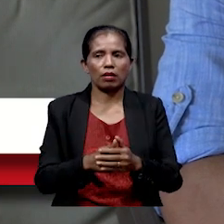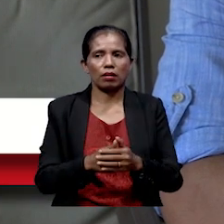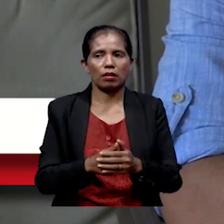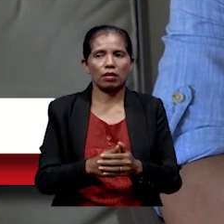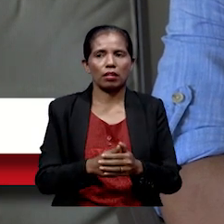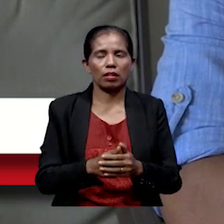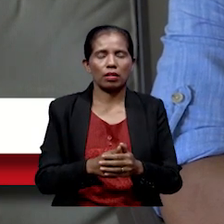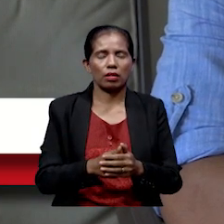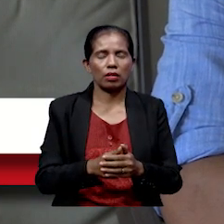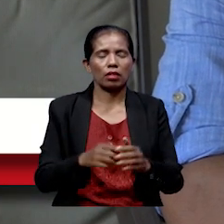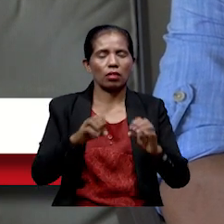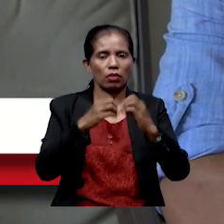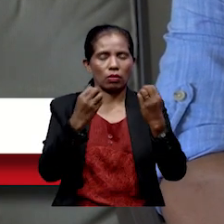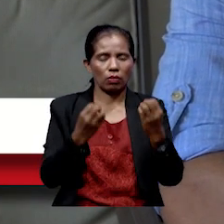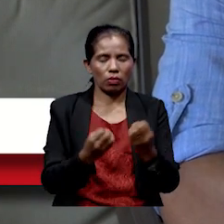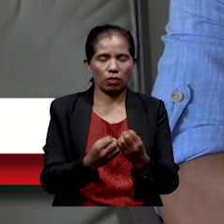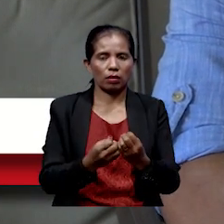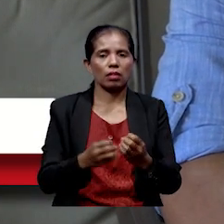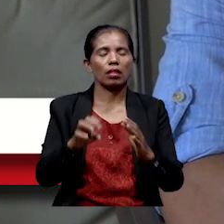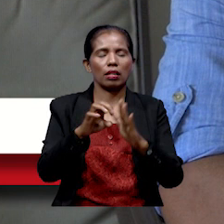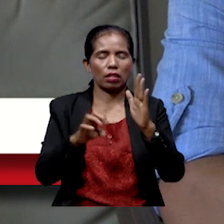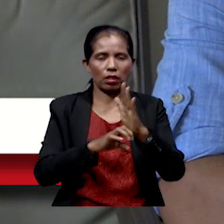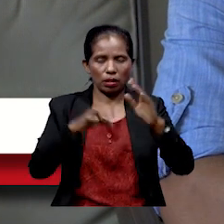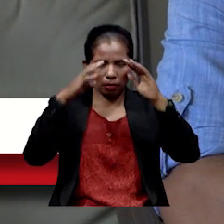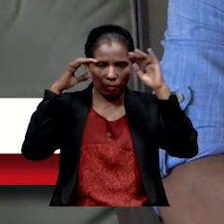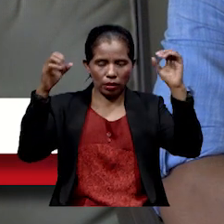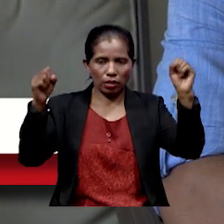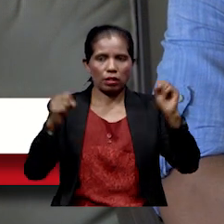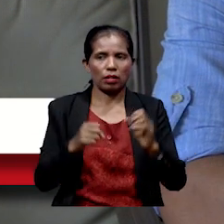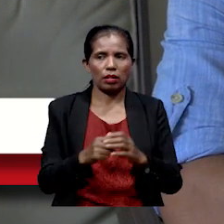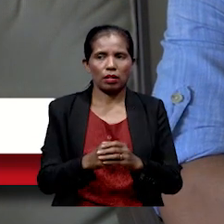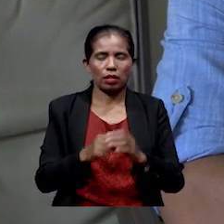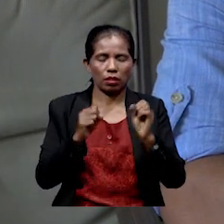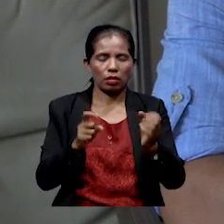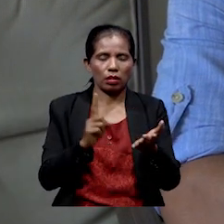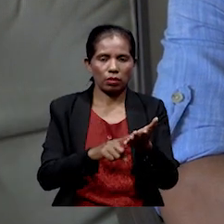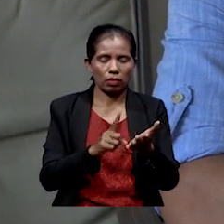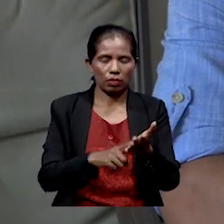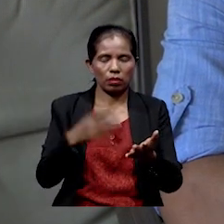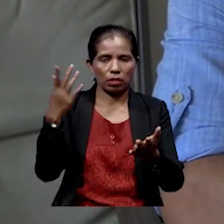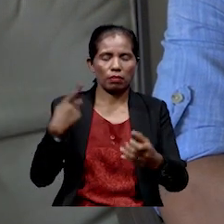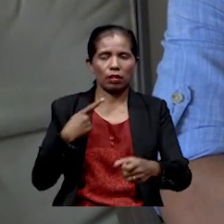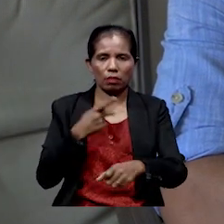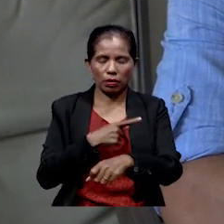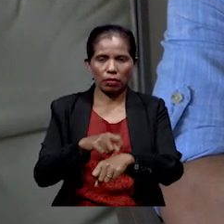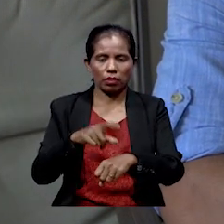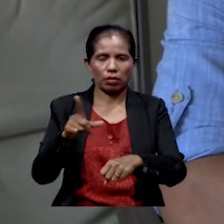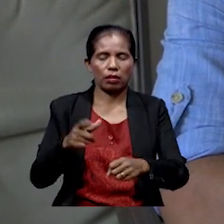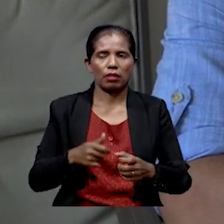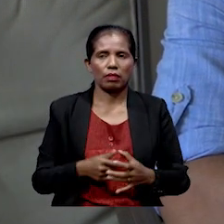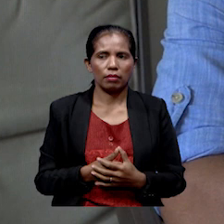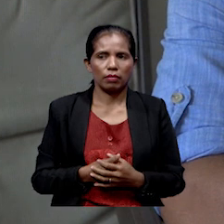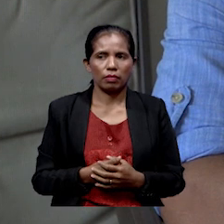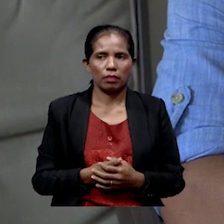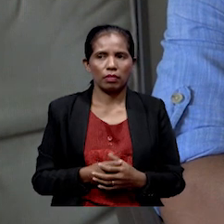da soberania do Estado, ba presidente da República, e esboço de discutir o que é o Parlamento Nacional,